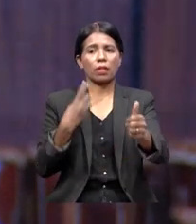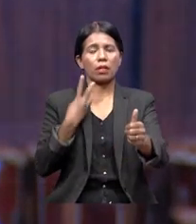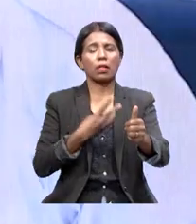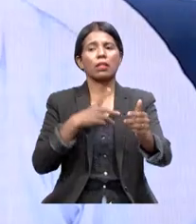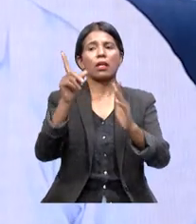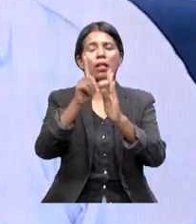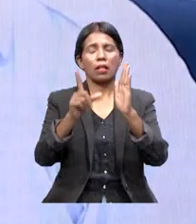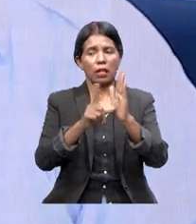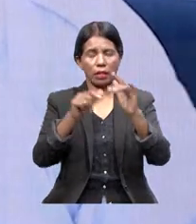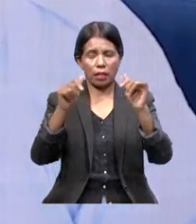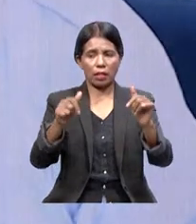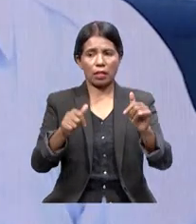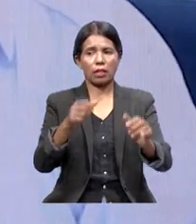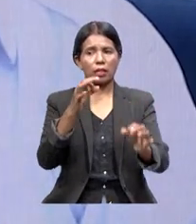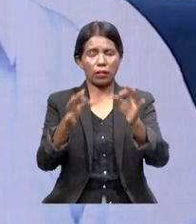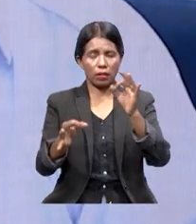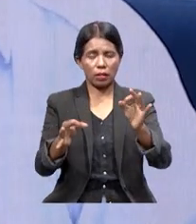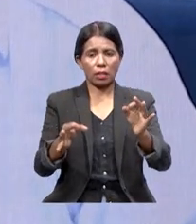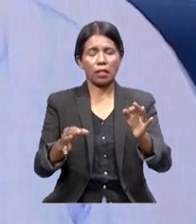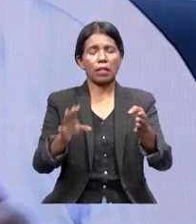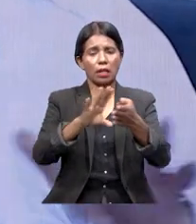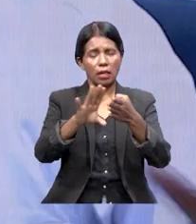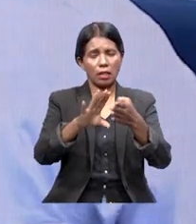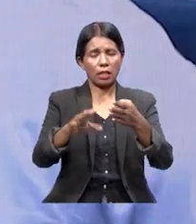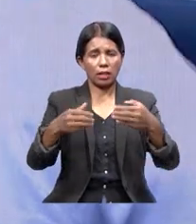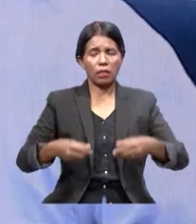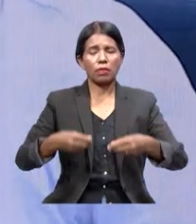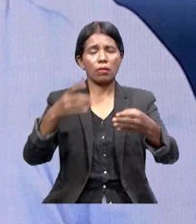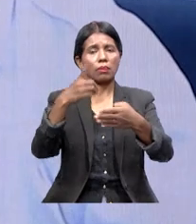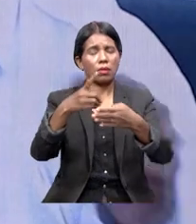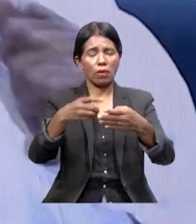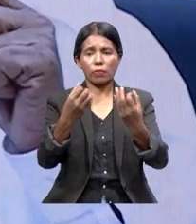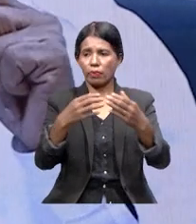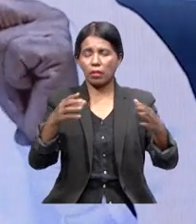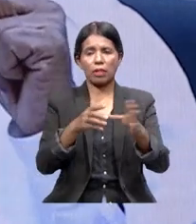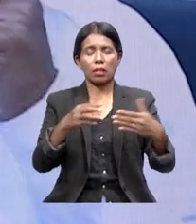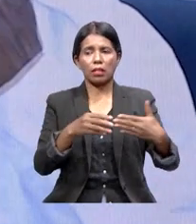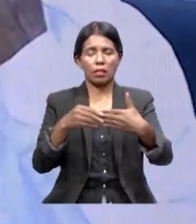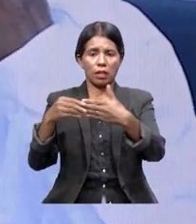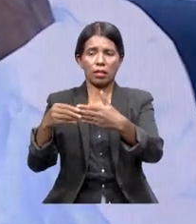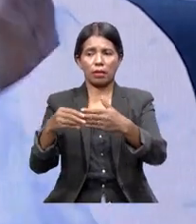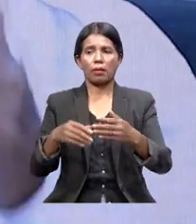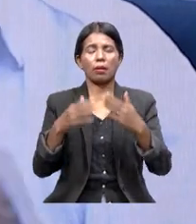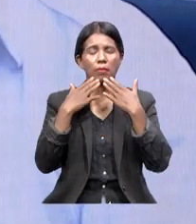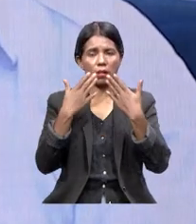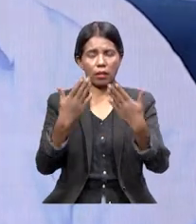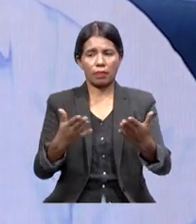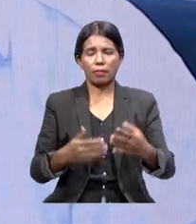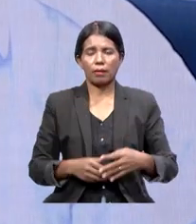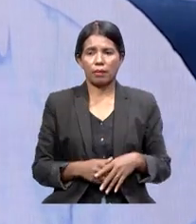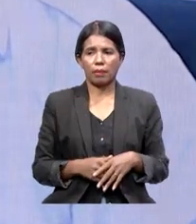né, quando o despacho ine iha ona né, comissão formationa. Muito obrigado, senhor deputado. Comissão